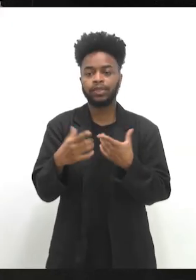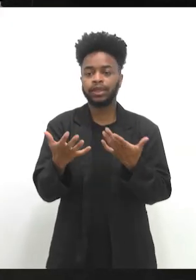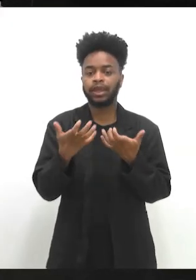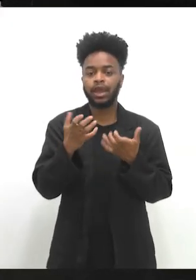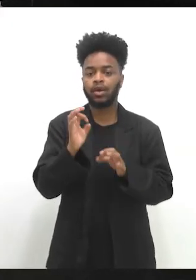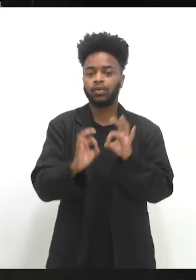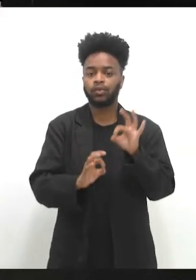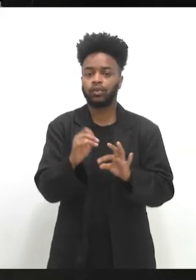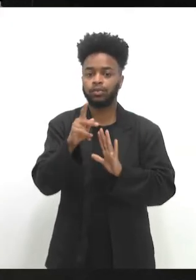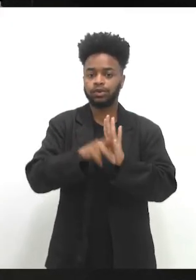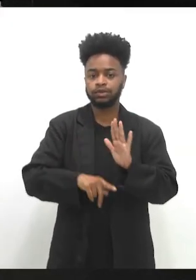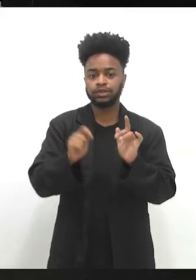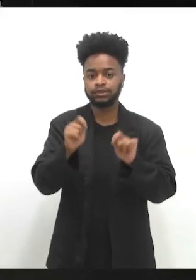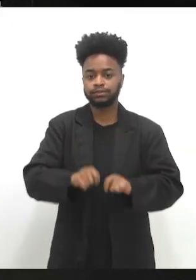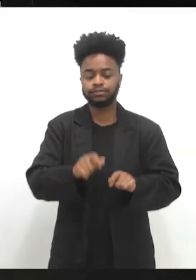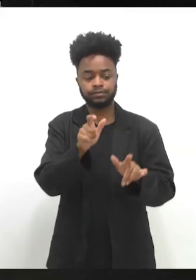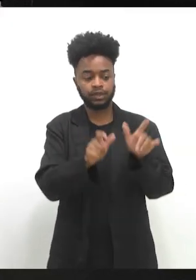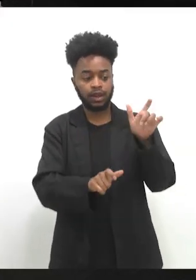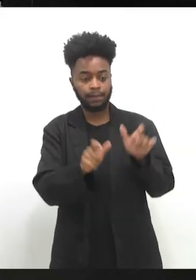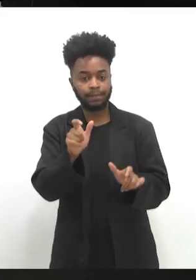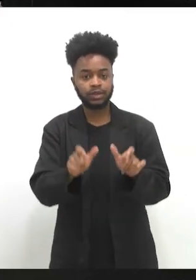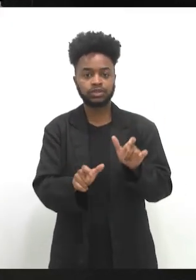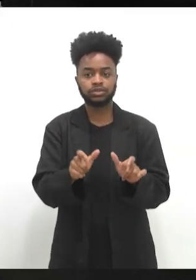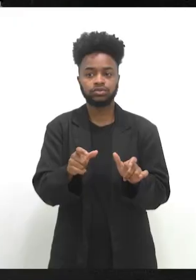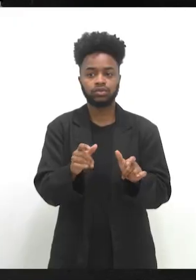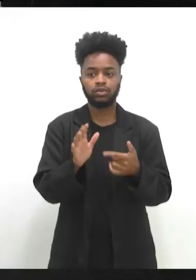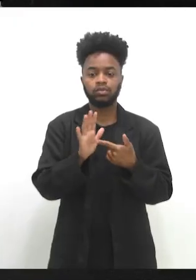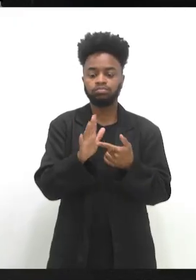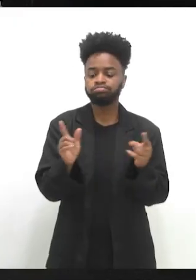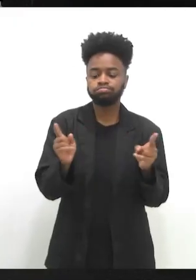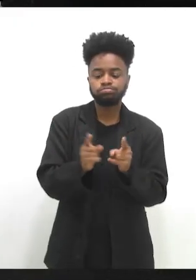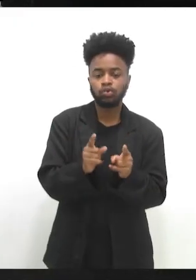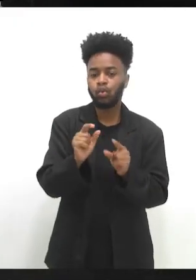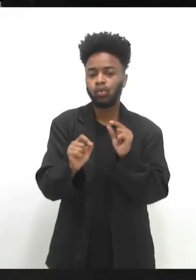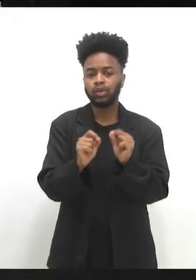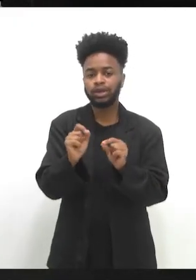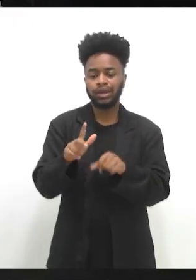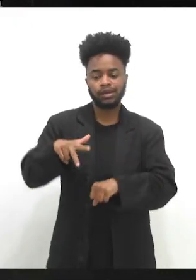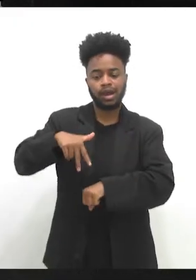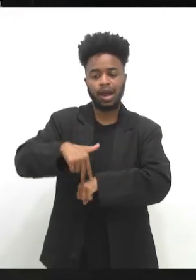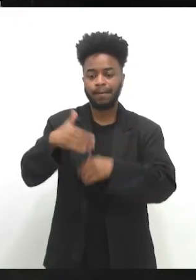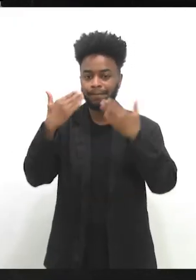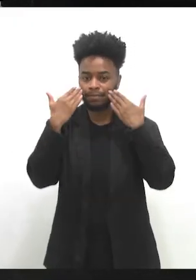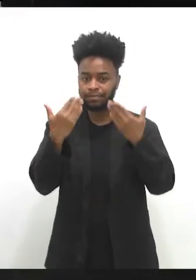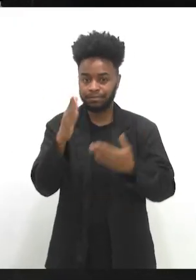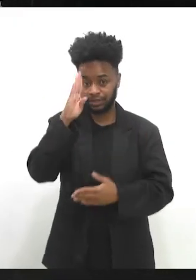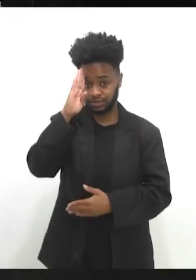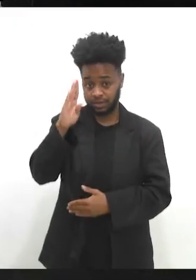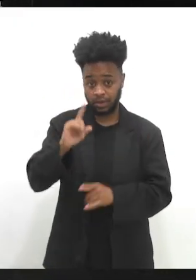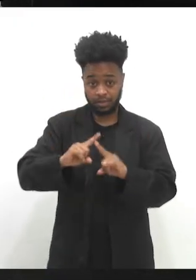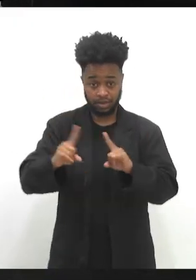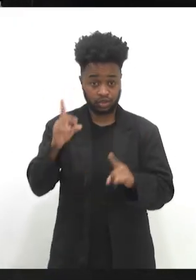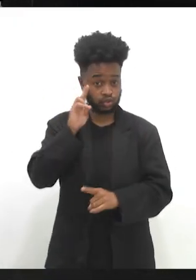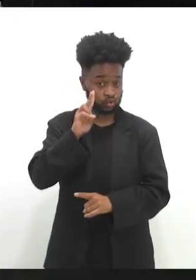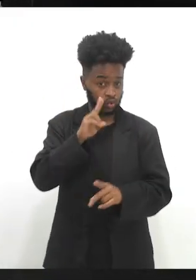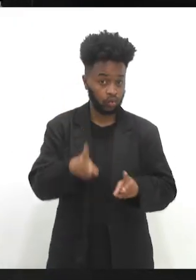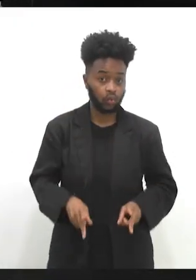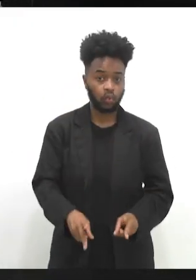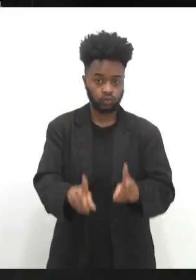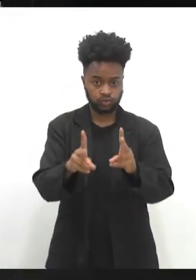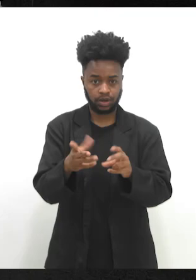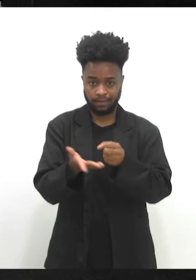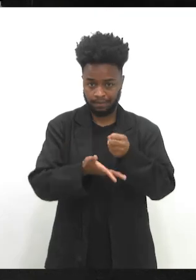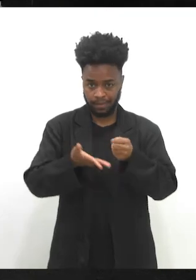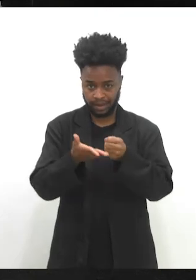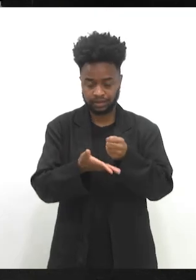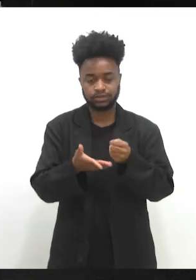fazer o projeto para que as pessoas tenham um pocket daquilo que vai ser depois lá no palco principal, que é uma ópera maior, mas a história é mantida, a